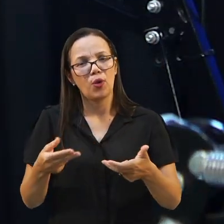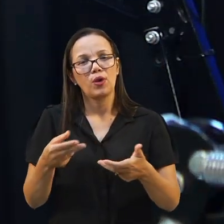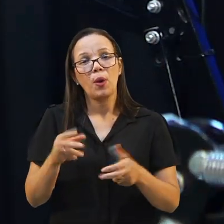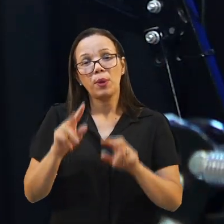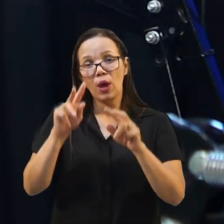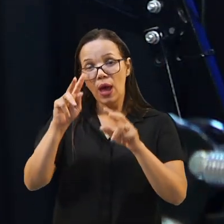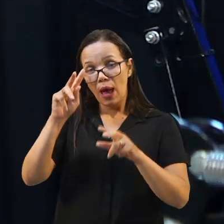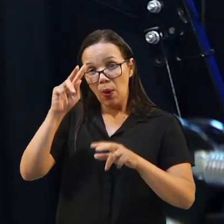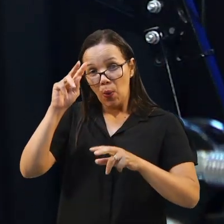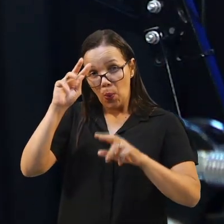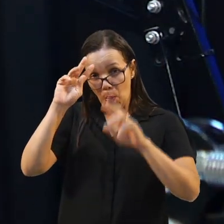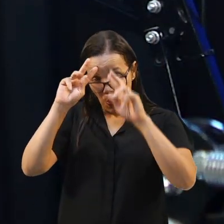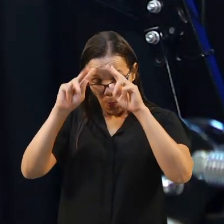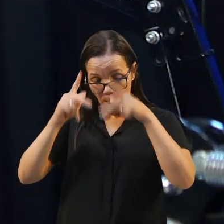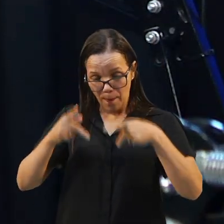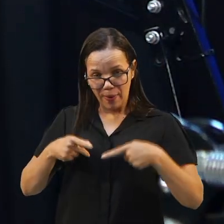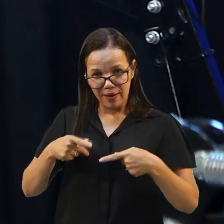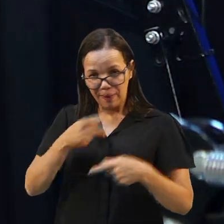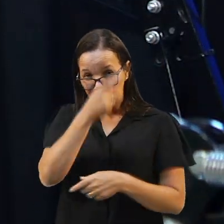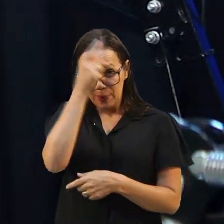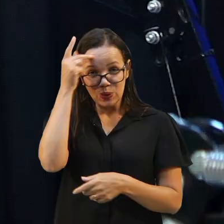Os colegas que eu